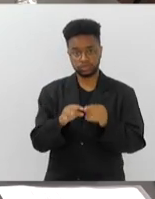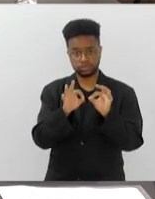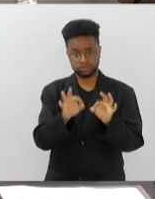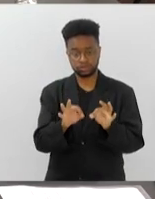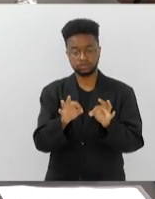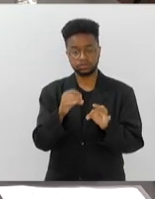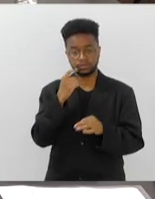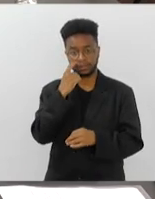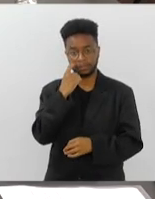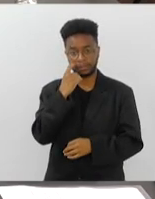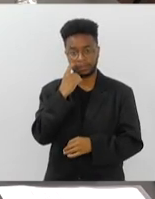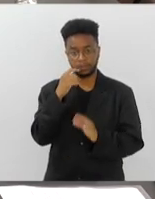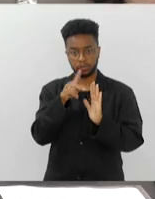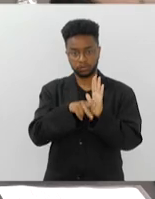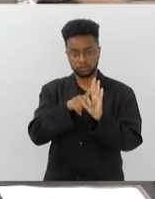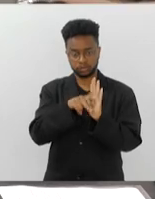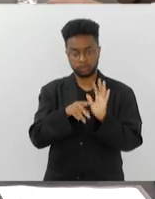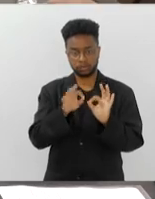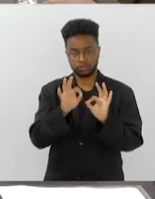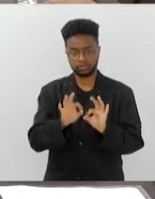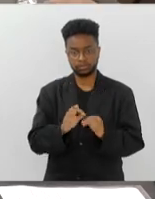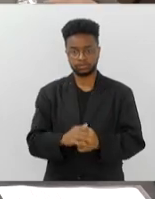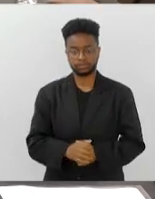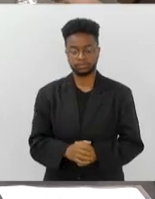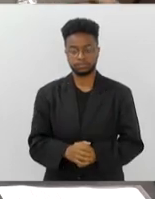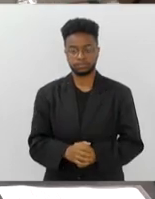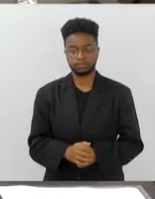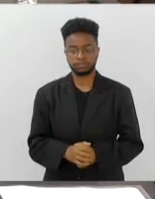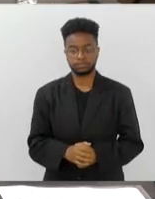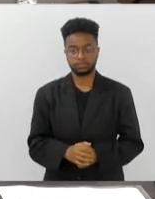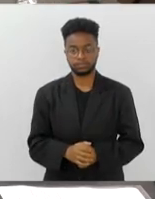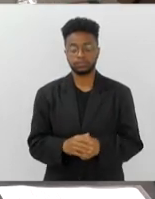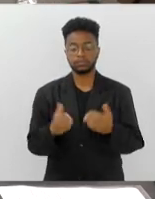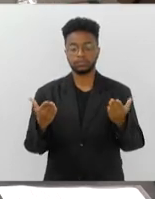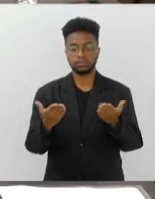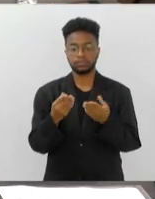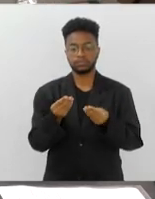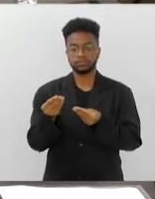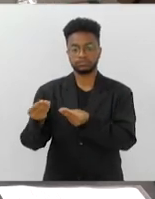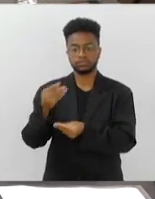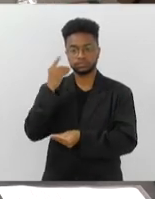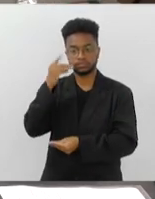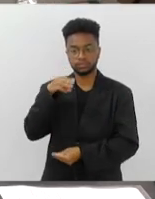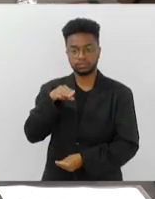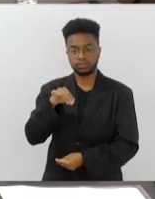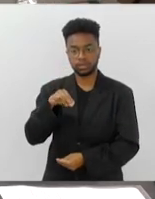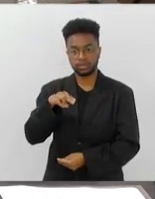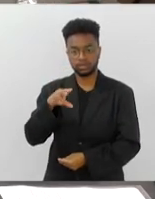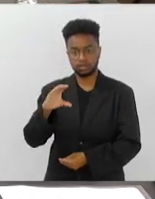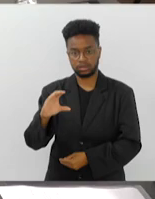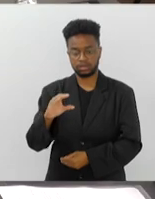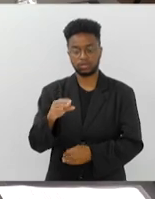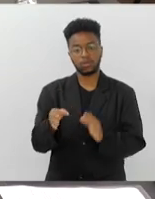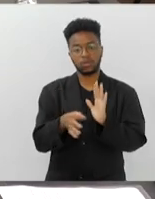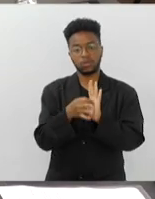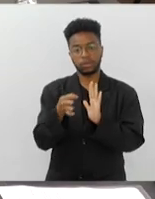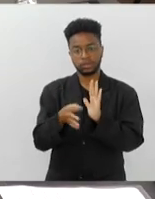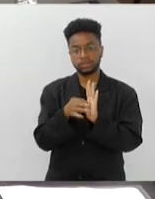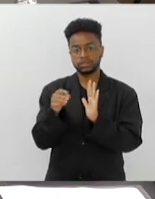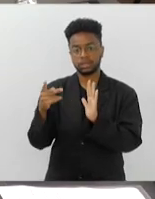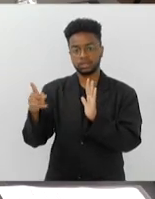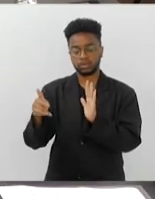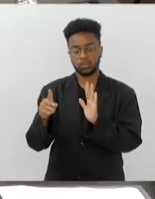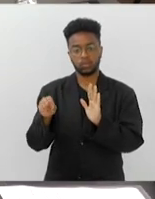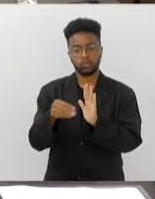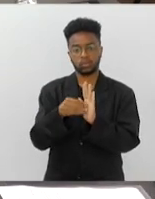ainda o projeto. Então, passo então ao deputado Mick. O parecer de Vossa Excelência também é pela